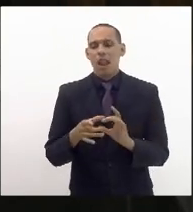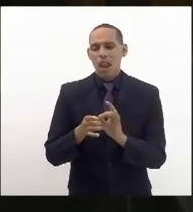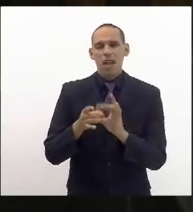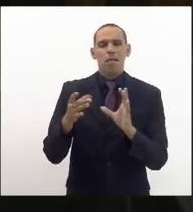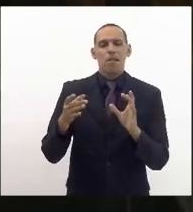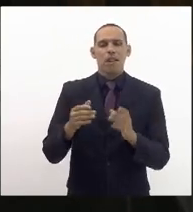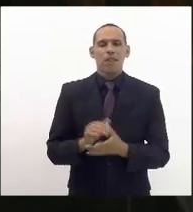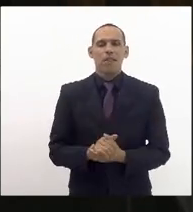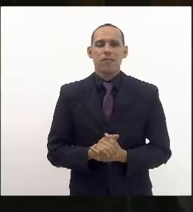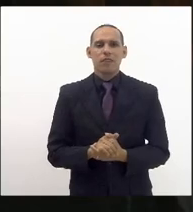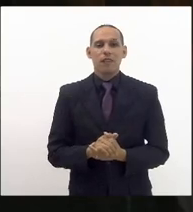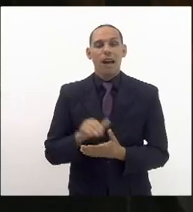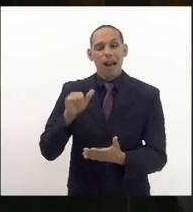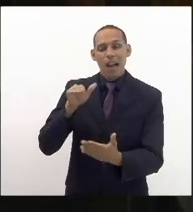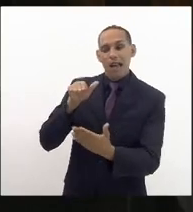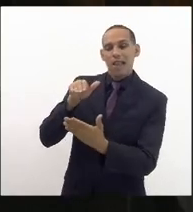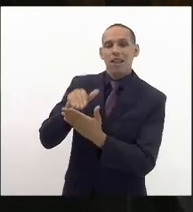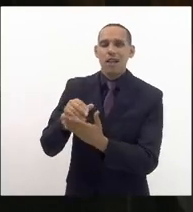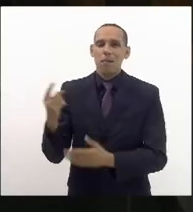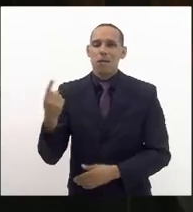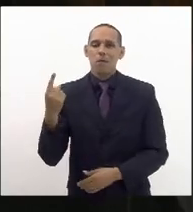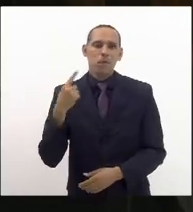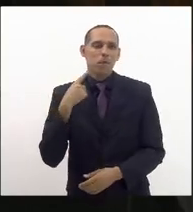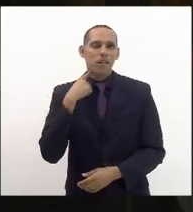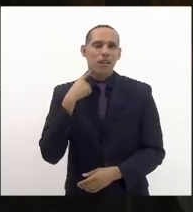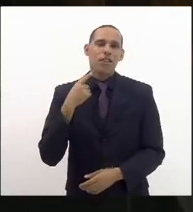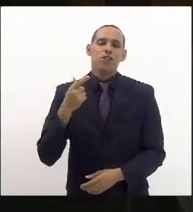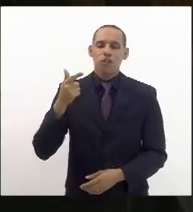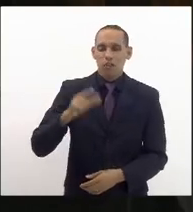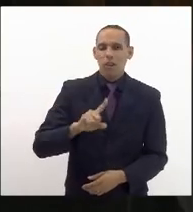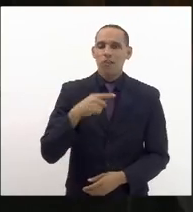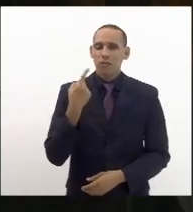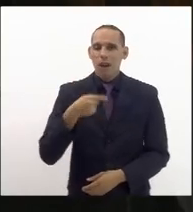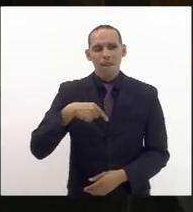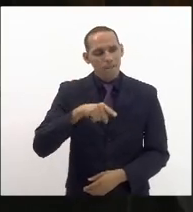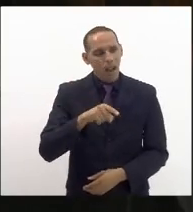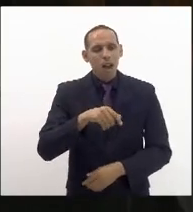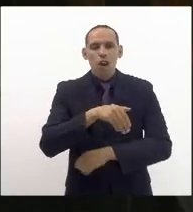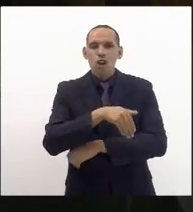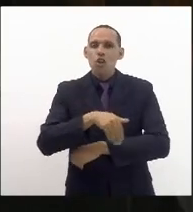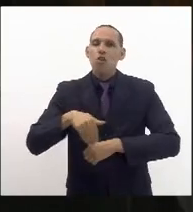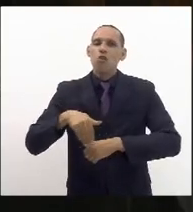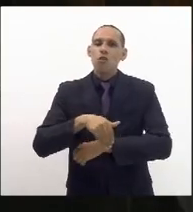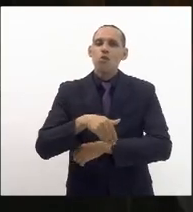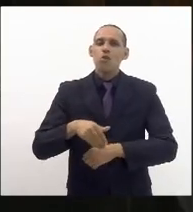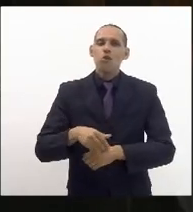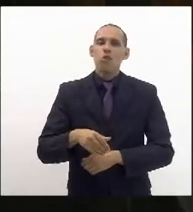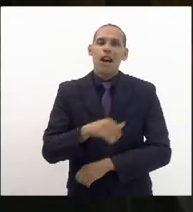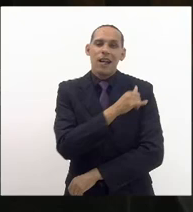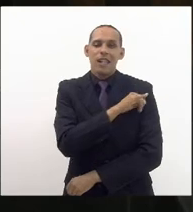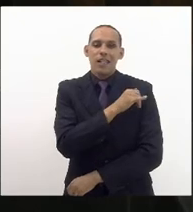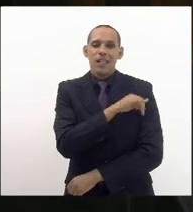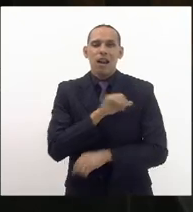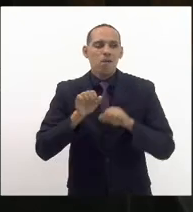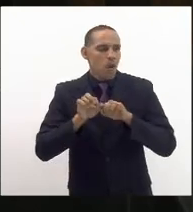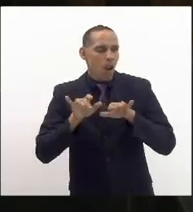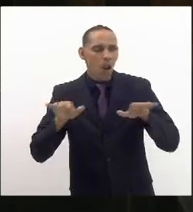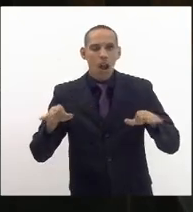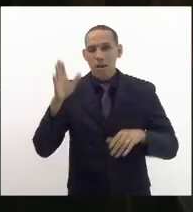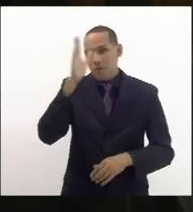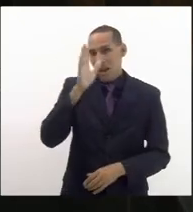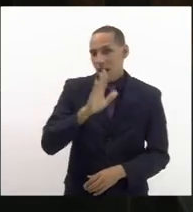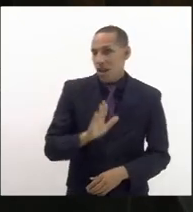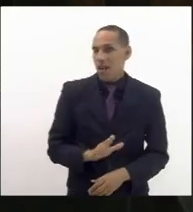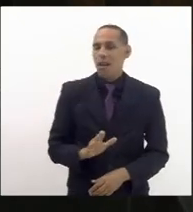liberdade. Até 1º de maio, onde estaremos mais uma vez nas ruas, tomando o Rio de Janeiro, as nossas cidades e o Brasil